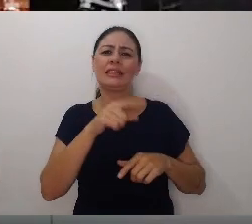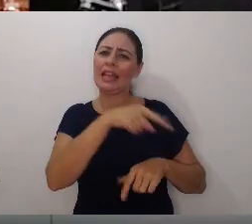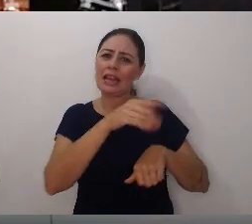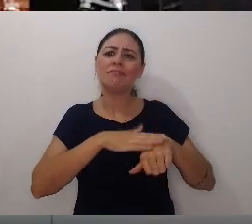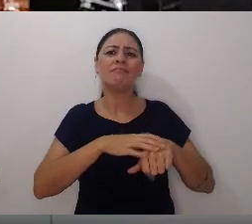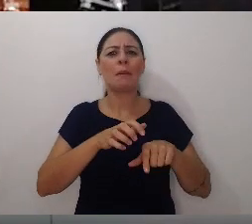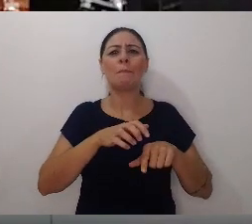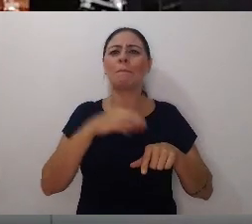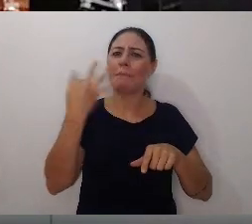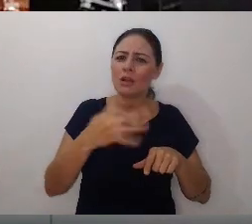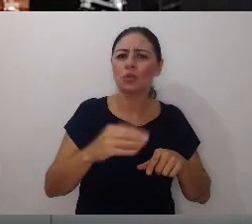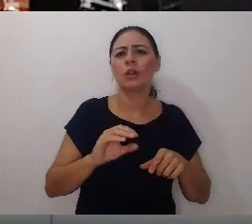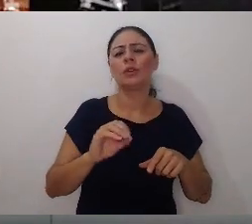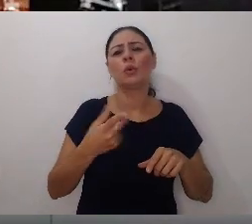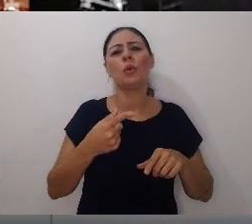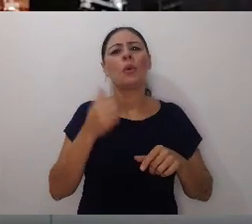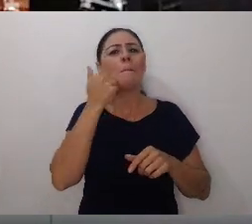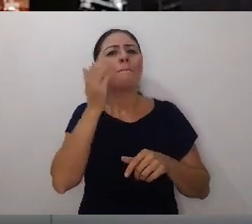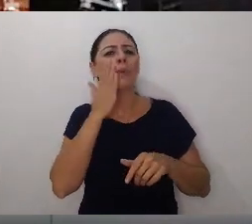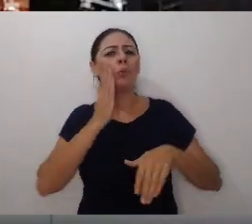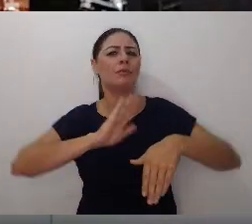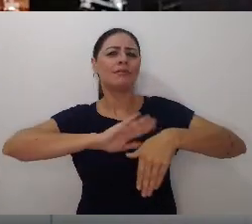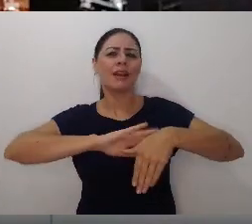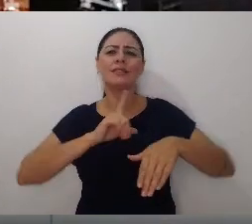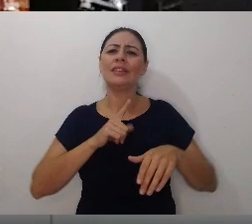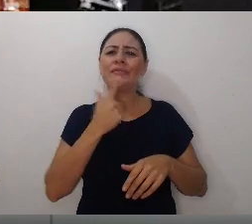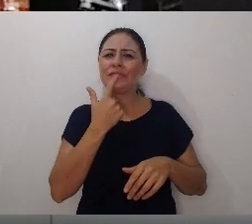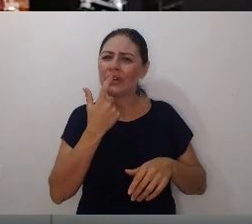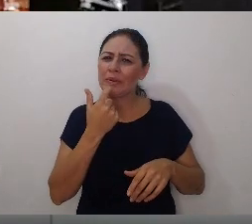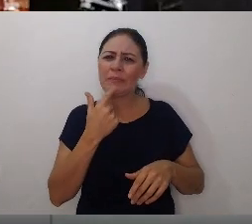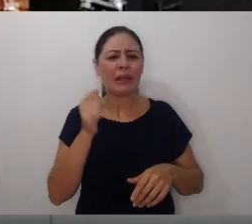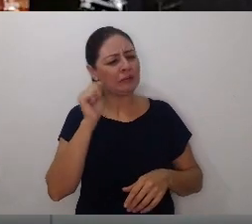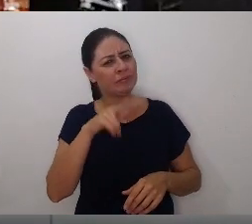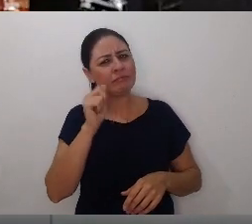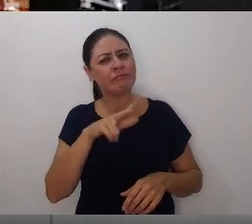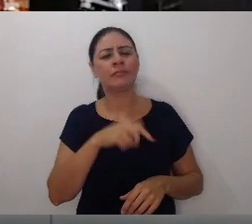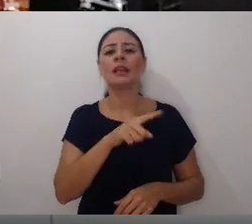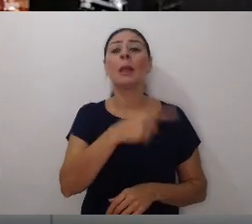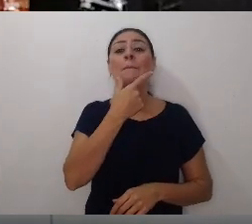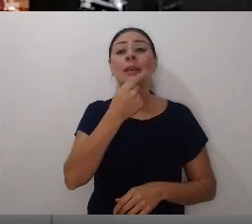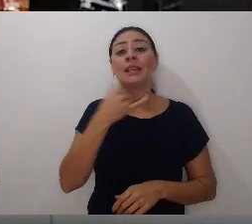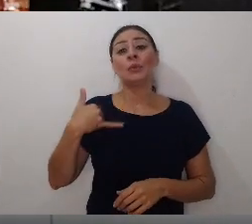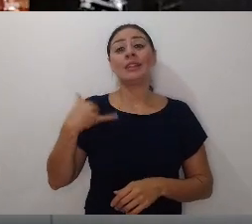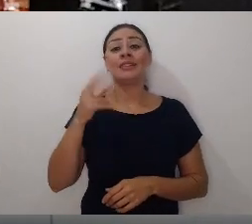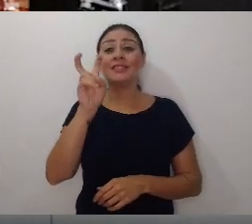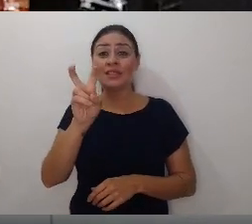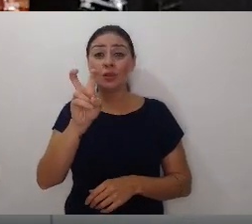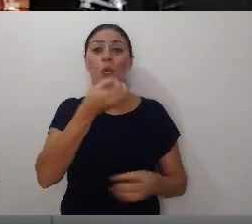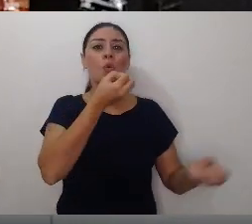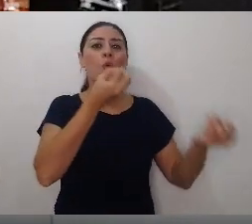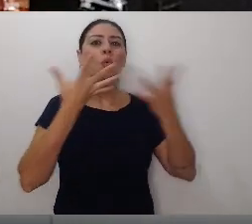machucadinho. Ela pensava, é ele que está coçando. Começava a ver a região perianal dele vermelha. Ah,